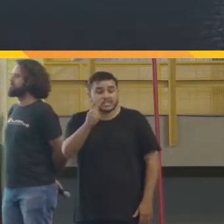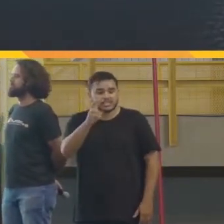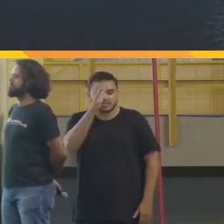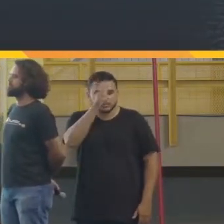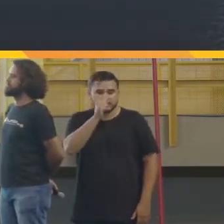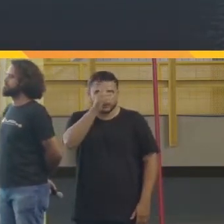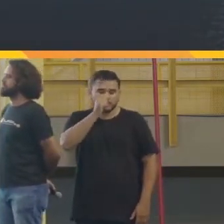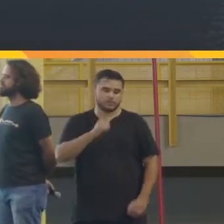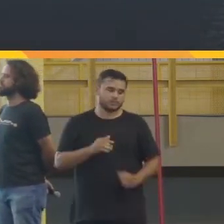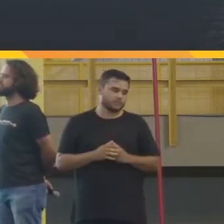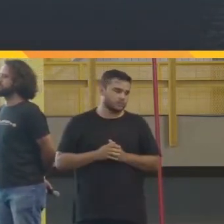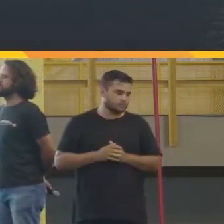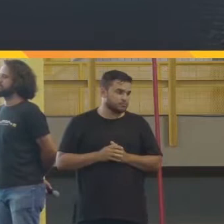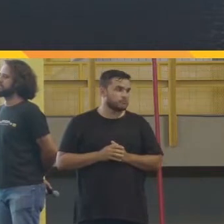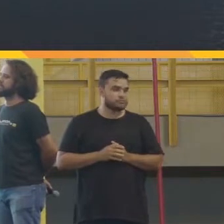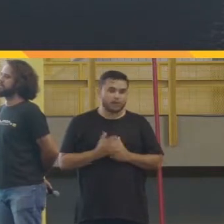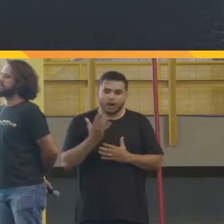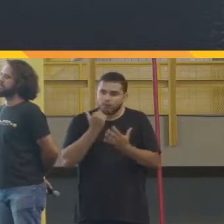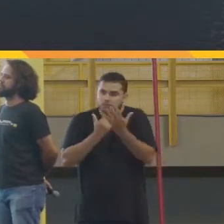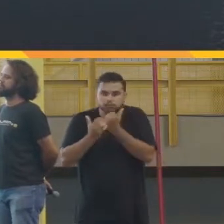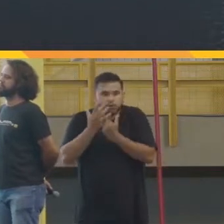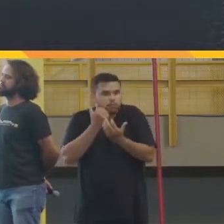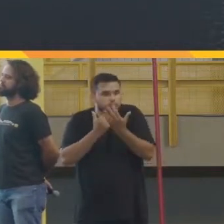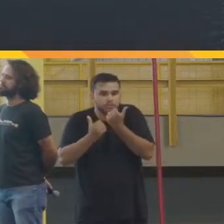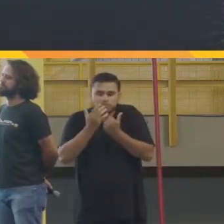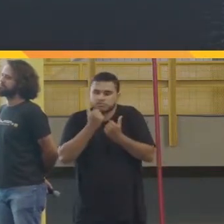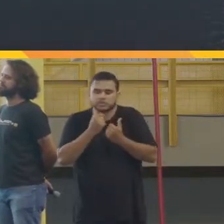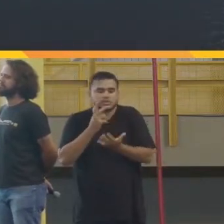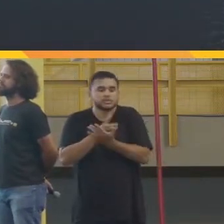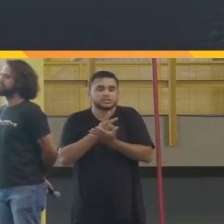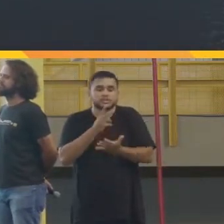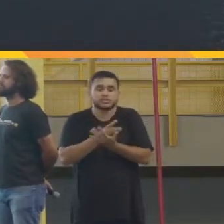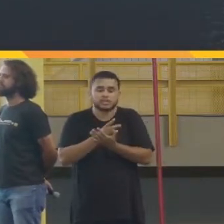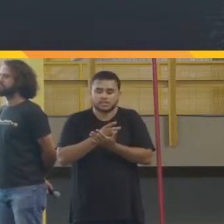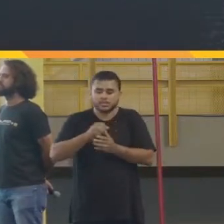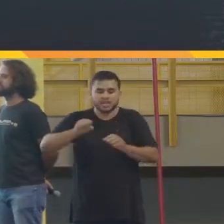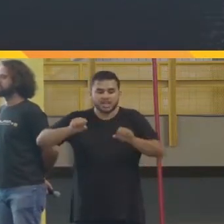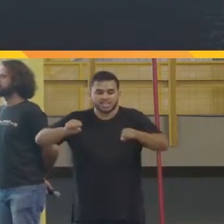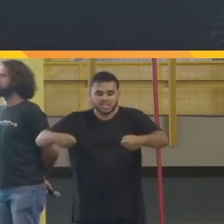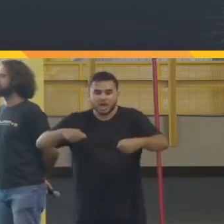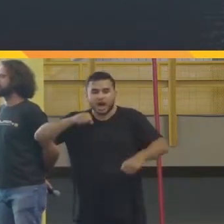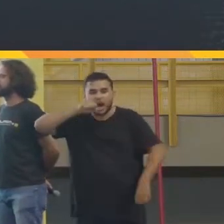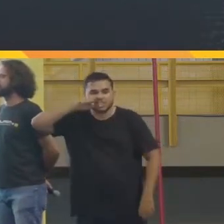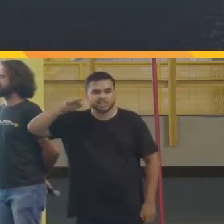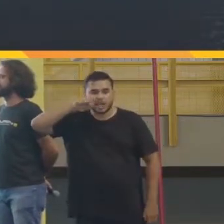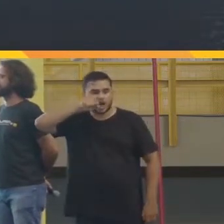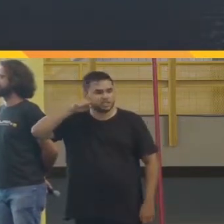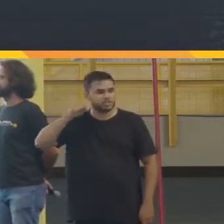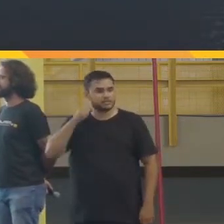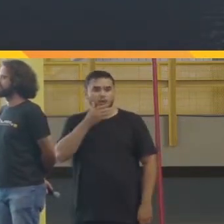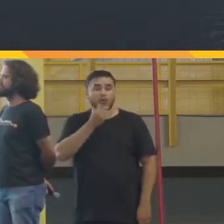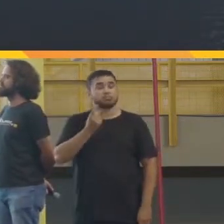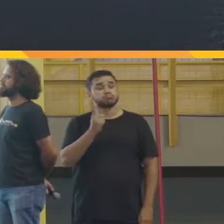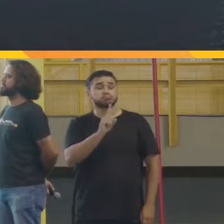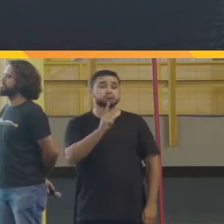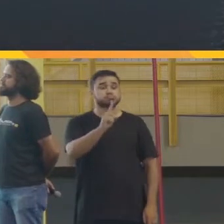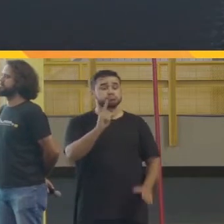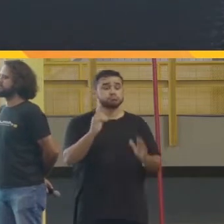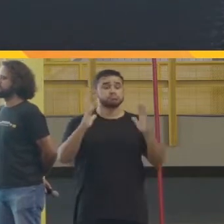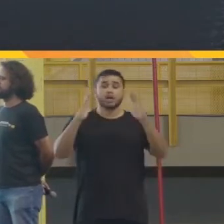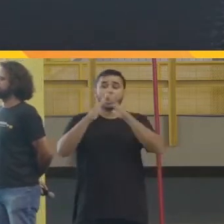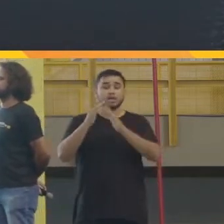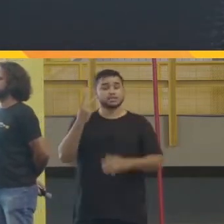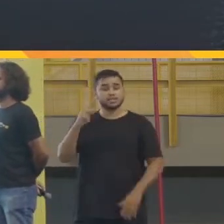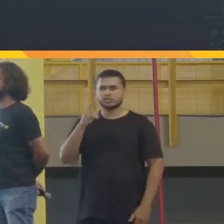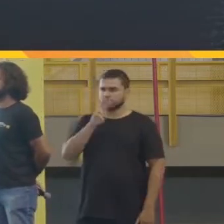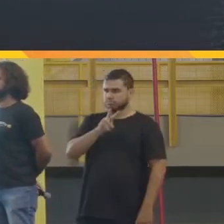frangos. E não era raro você ver ele andando pelo palácio com uma coxinha de galinha na mão. Não era raro ele